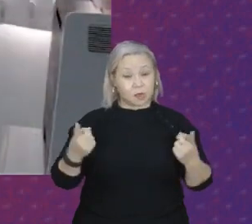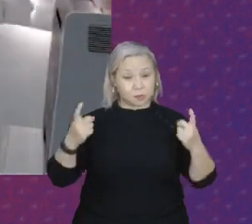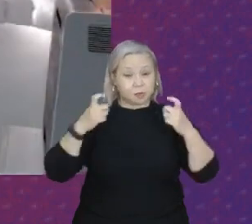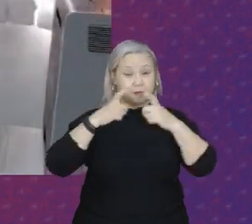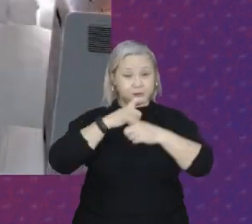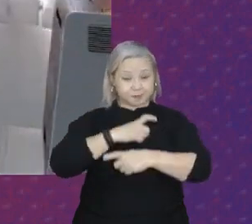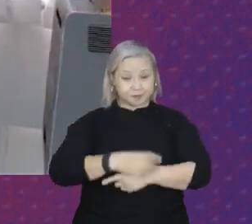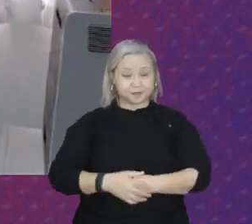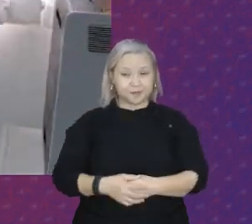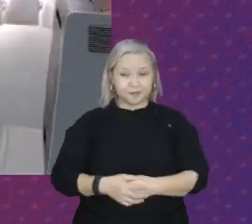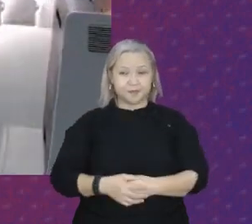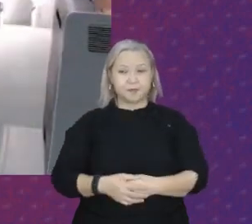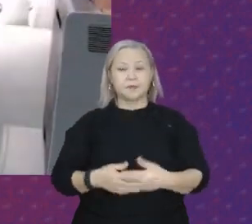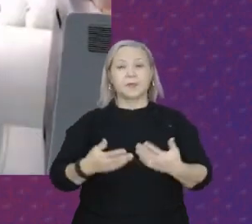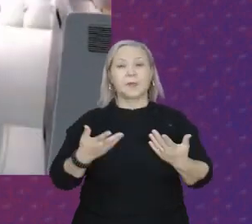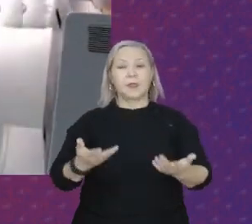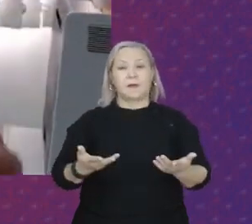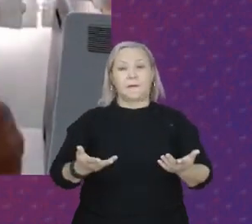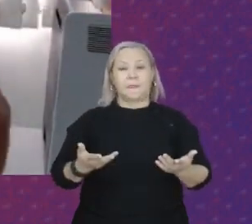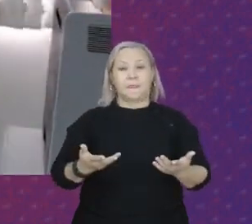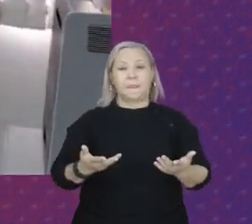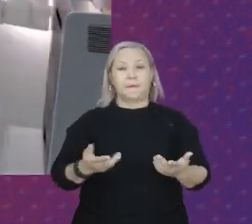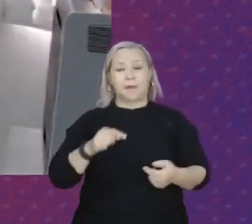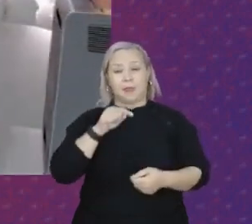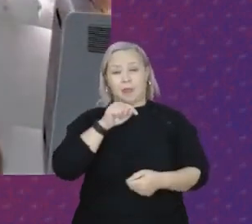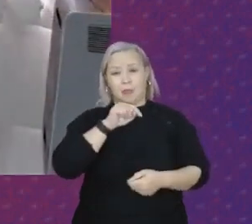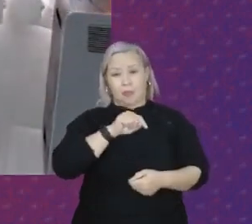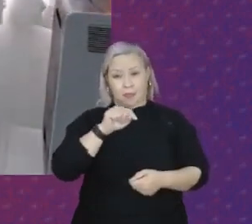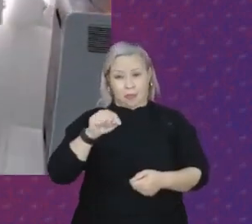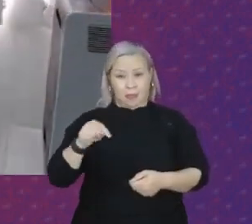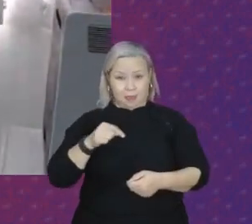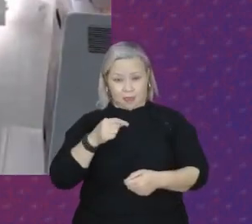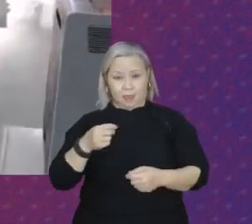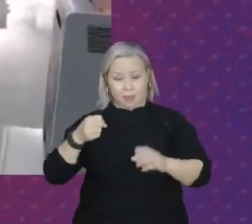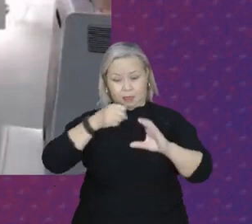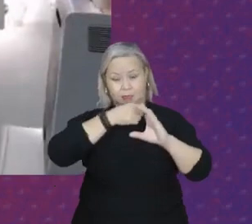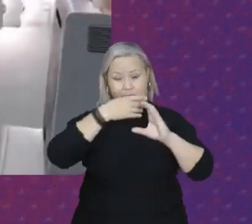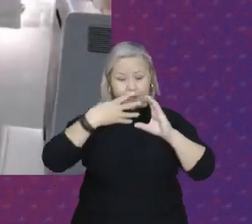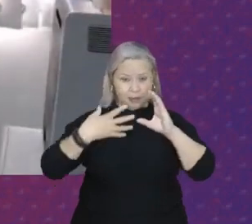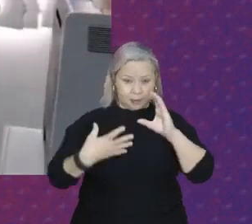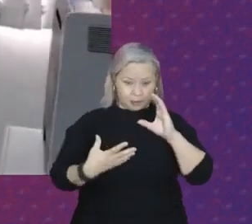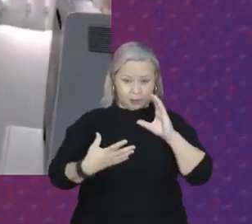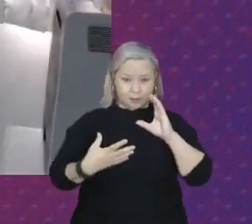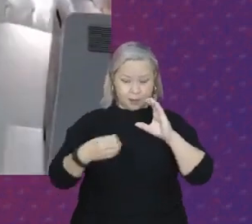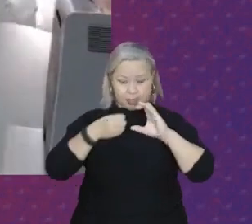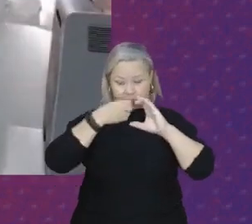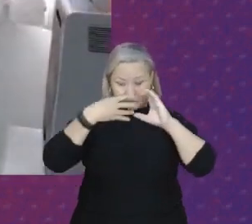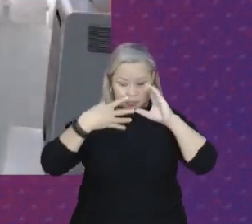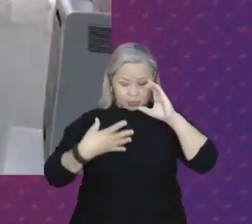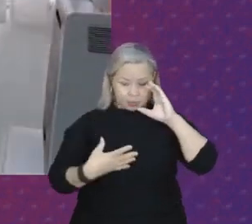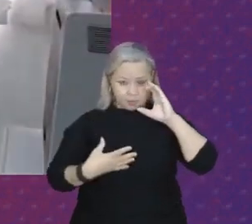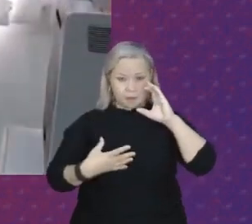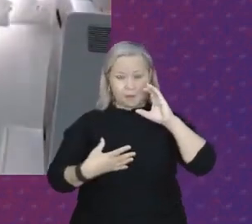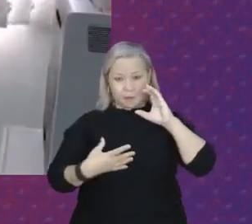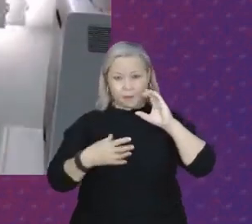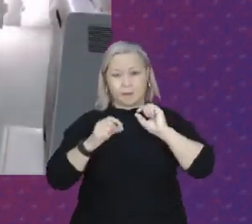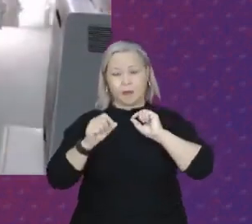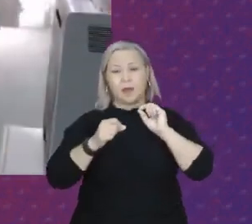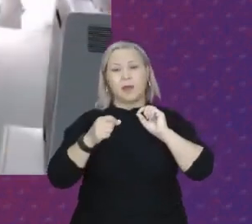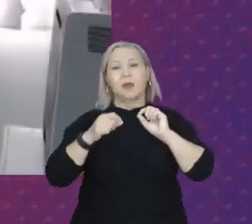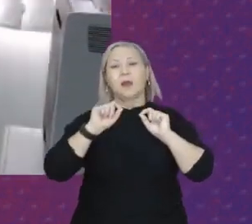organizações. Bom, esses aspectos, né, há vários outros, mas esses aspectos marcam de uma